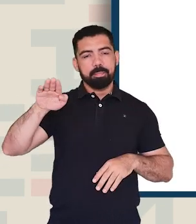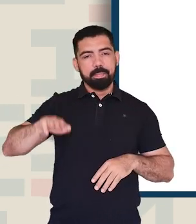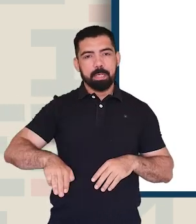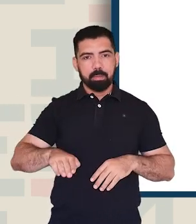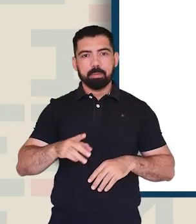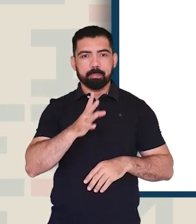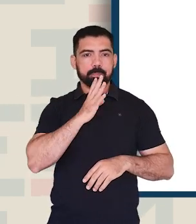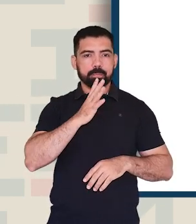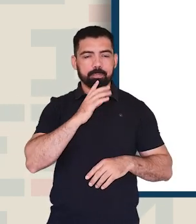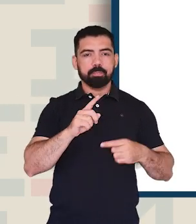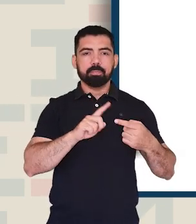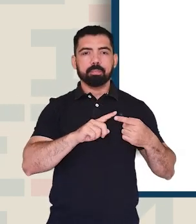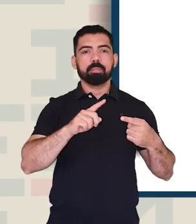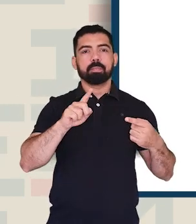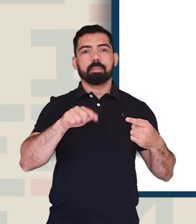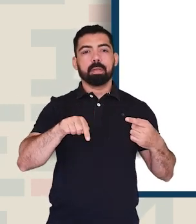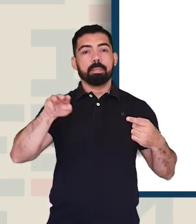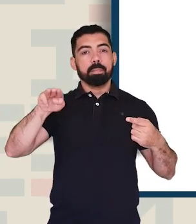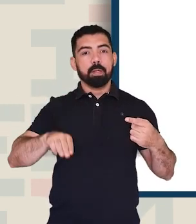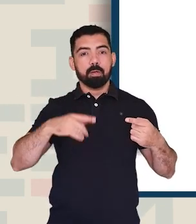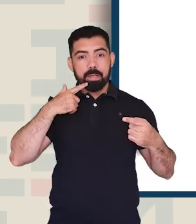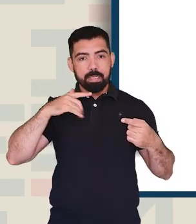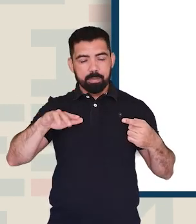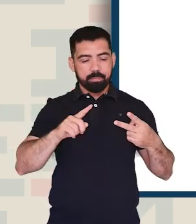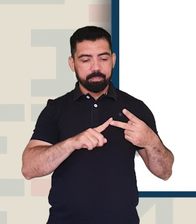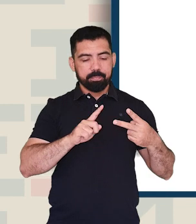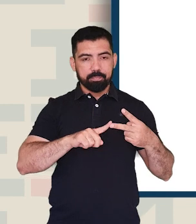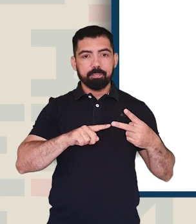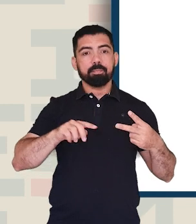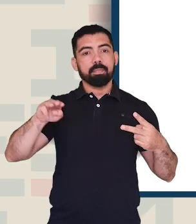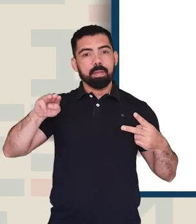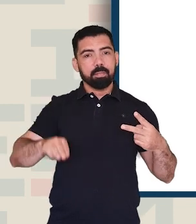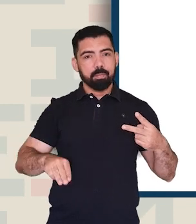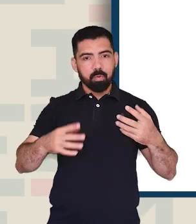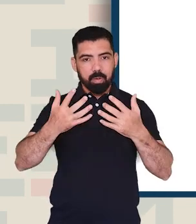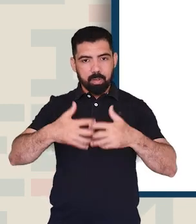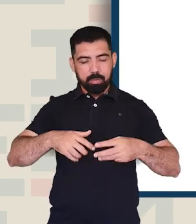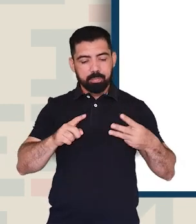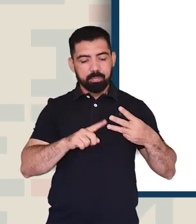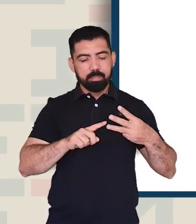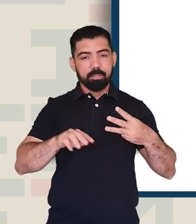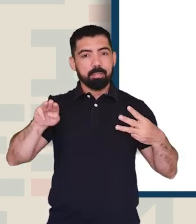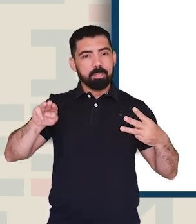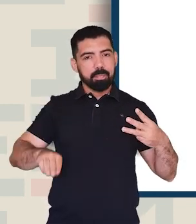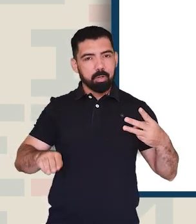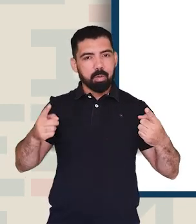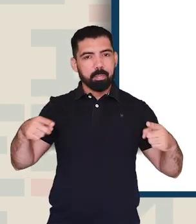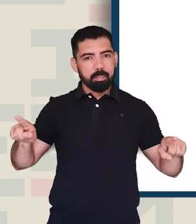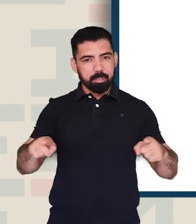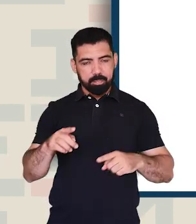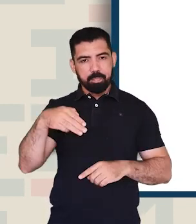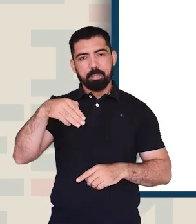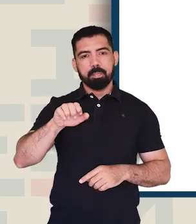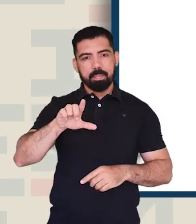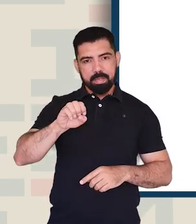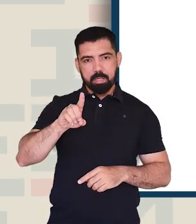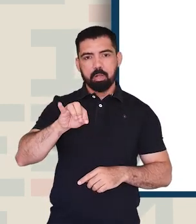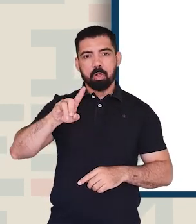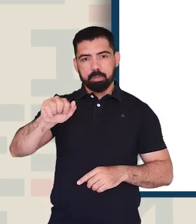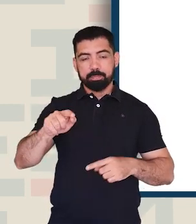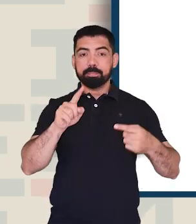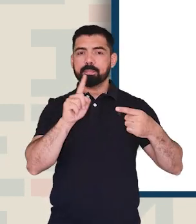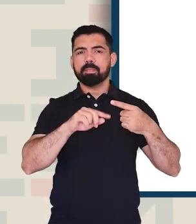conhecidas, né? Que é a escala menor natural, a escala menor harmônica e a escala menor melódica, certo? A escala